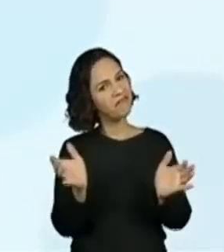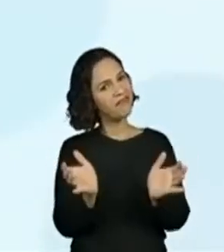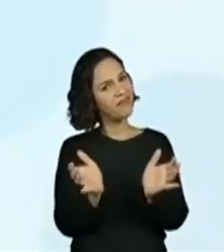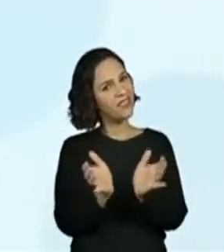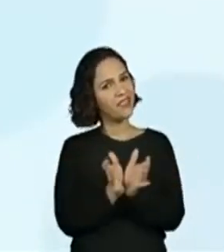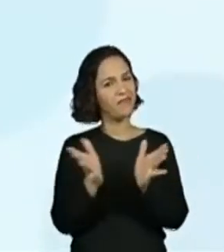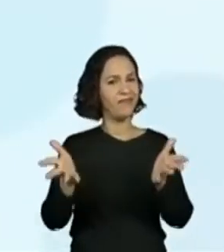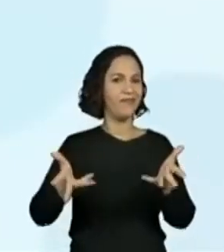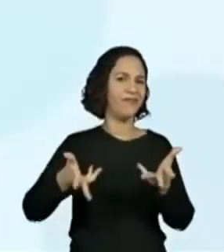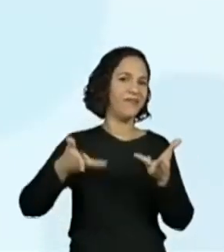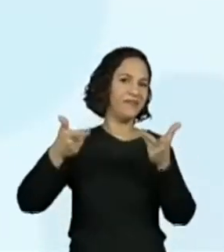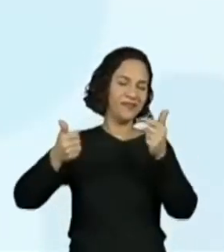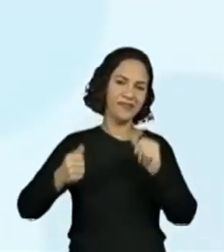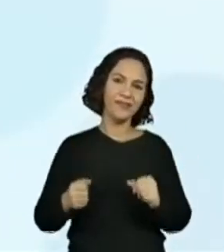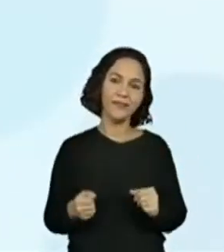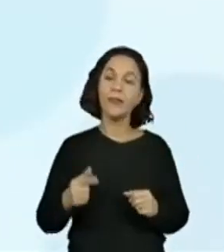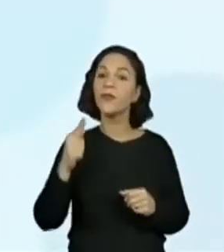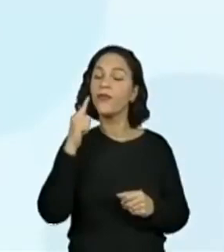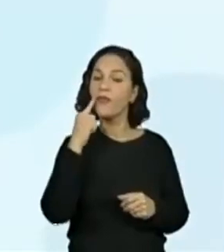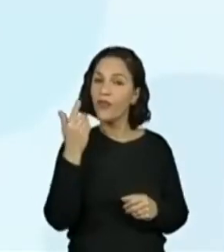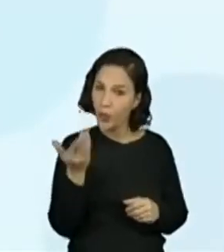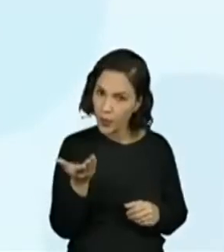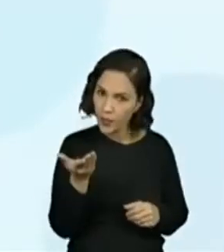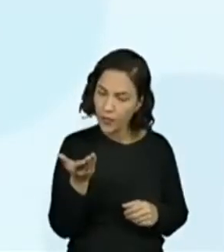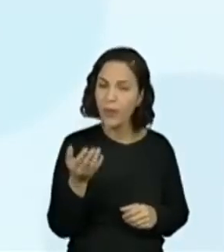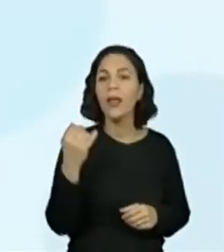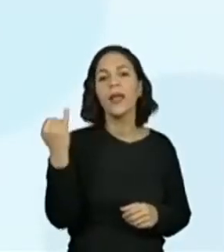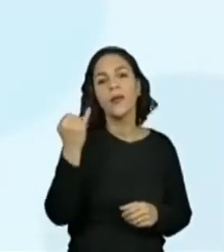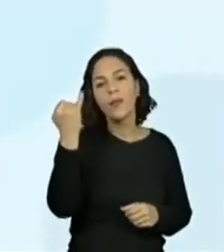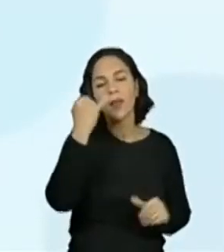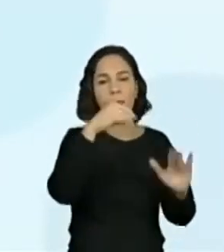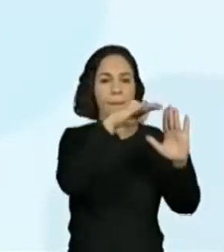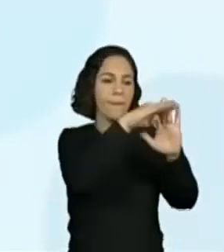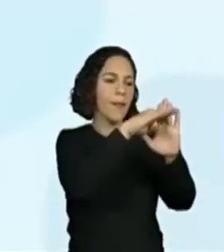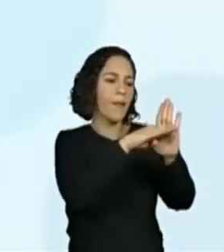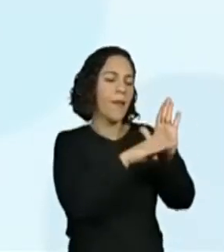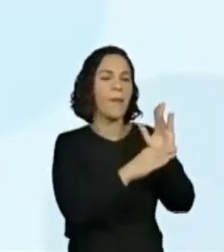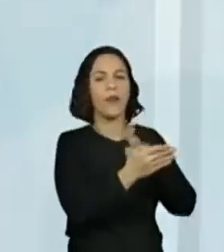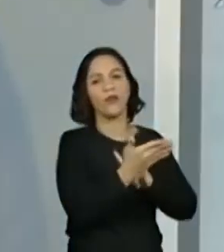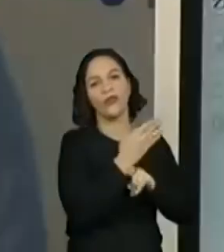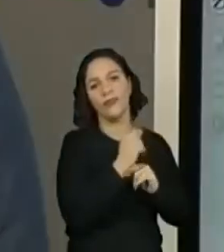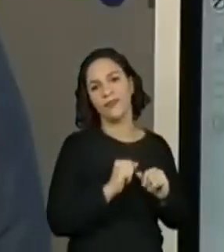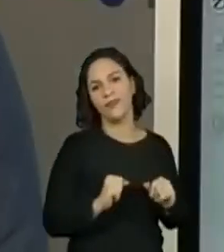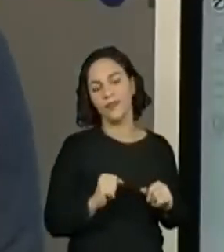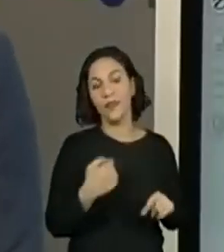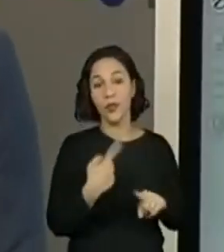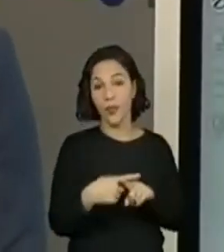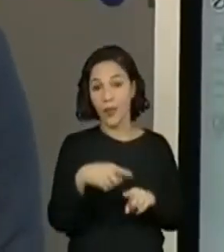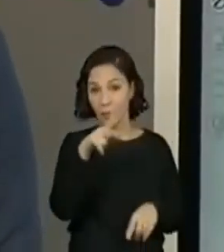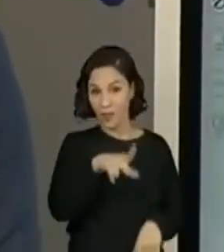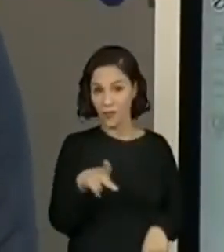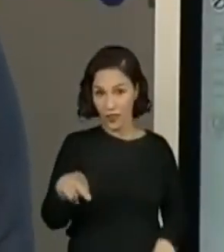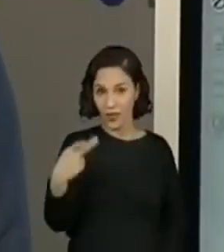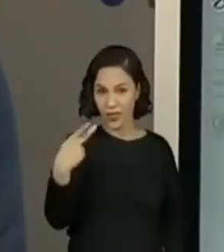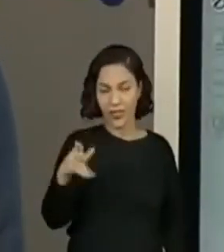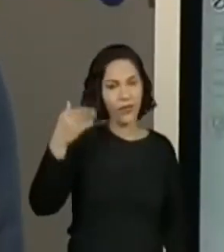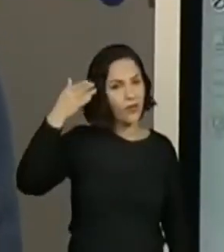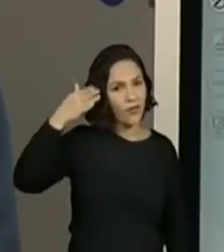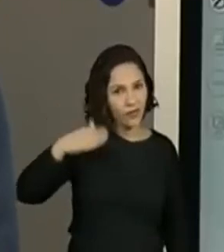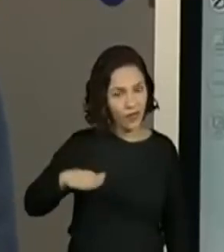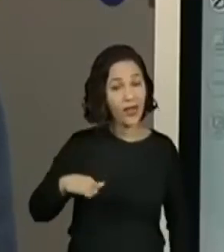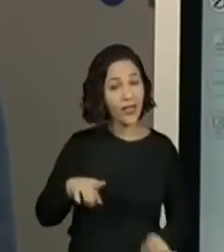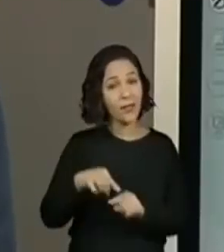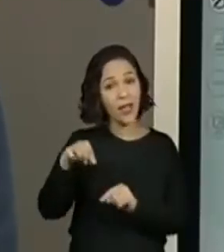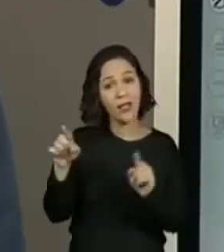tá arrasando. Viu como é importante a gente ter uma lista que ajude? A gente viu que o nome da professora Fran, porque até a gente chama